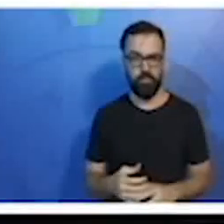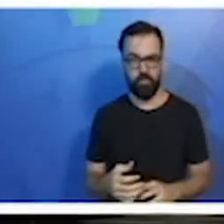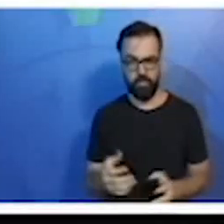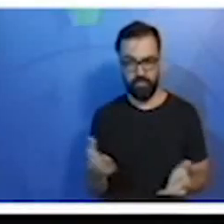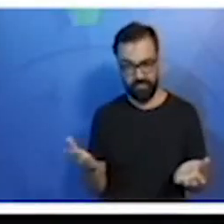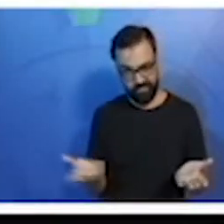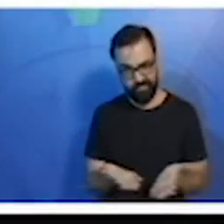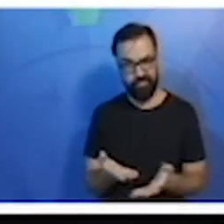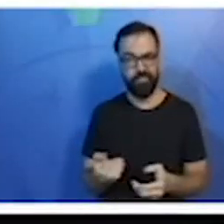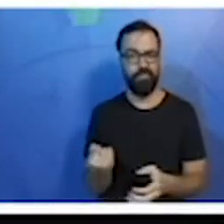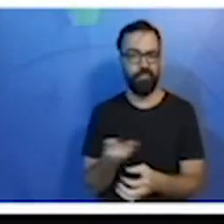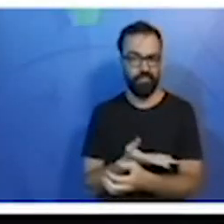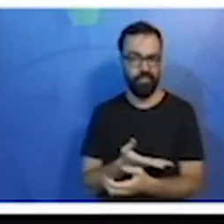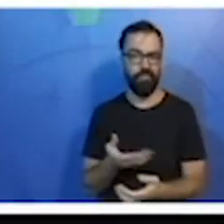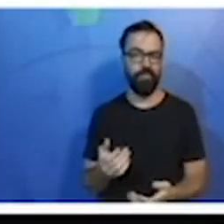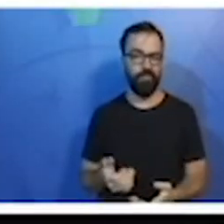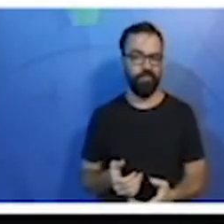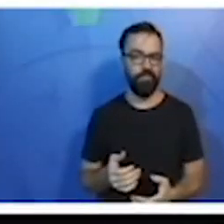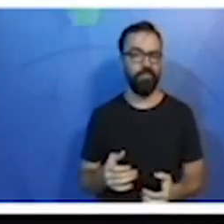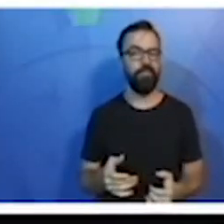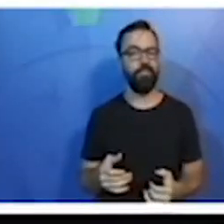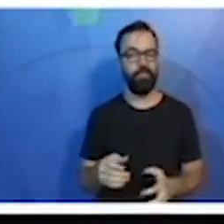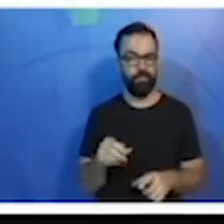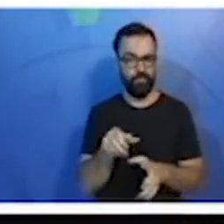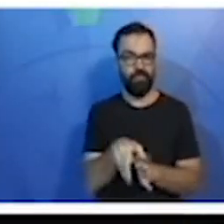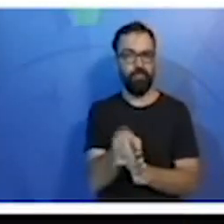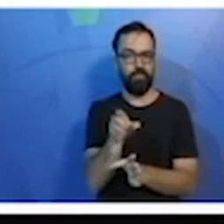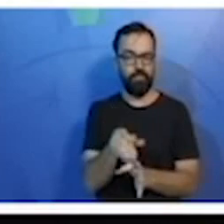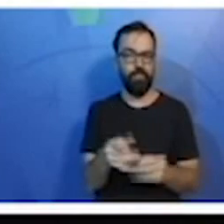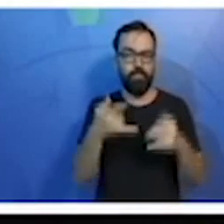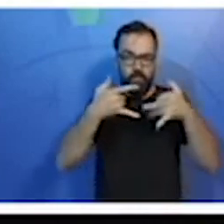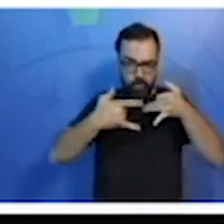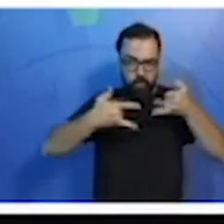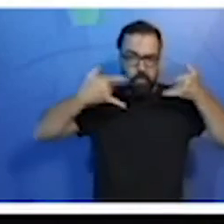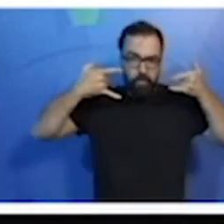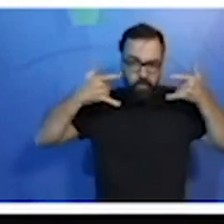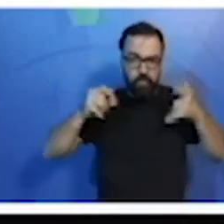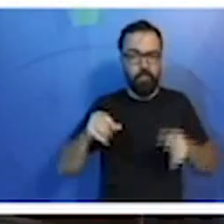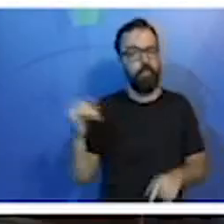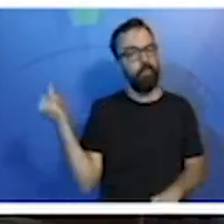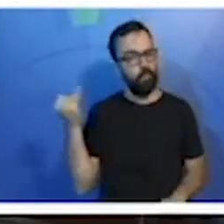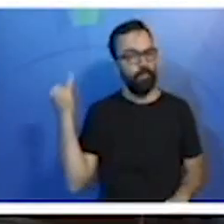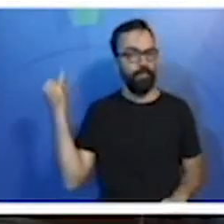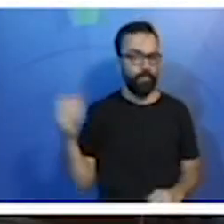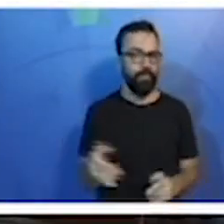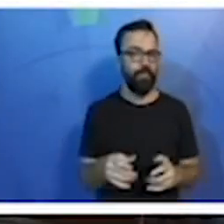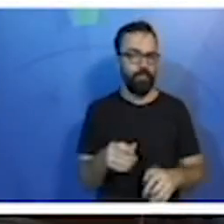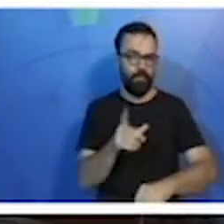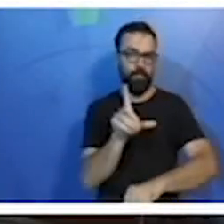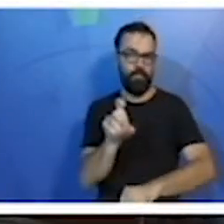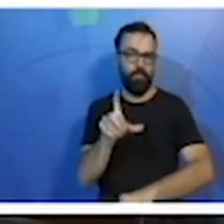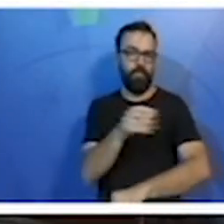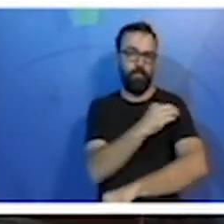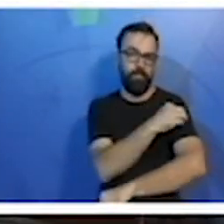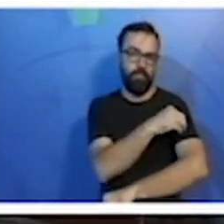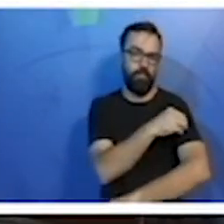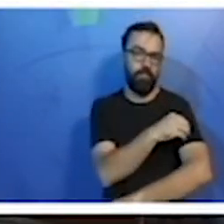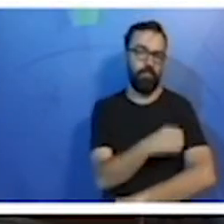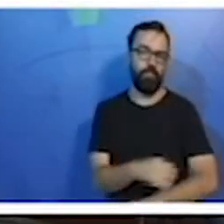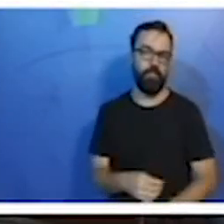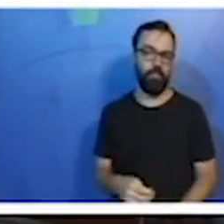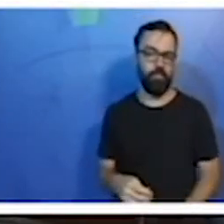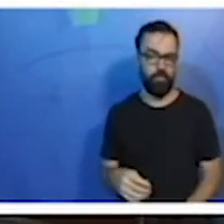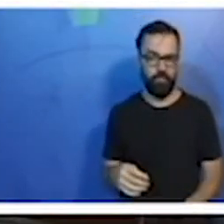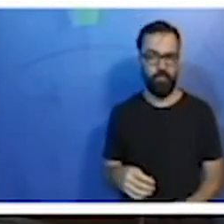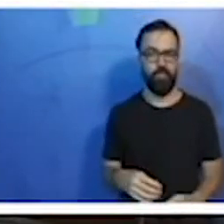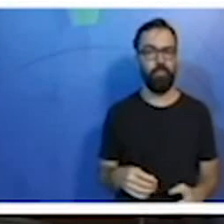e para nós terminarmos hoje né aquele nosso recadinho de sempre usarem sempre máscara para sair de casa usem álcool Gel nas mãos e só sai